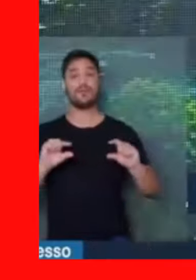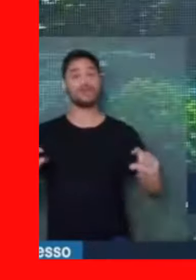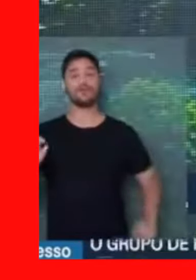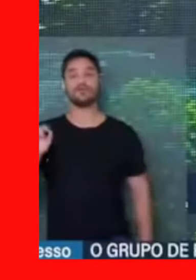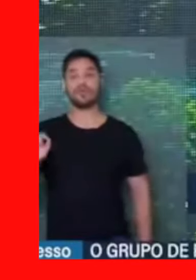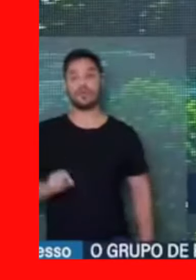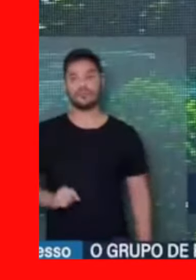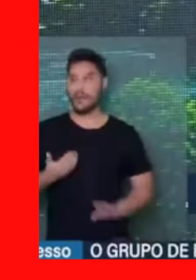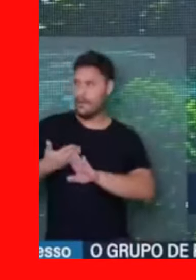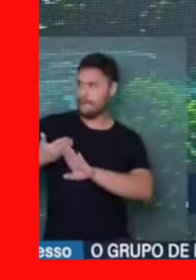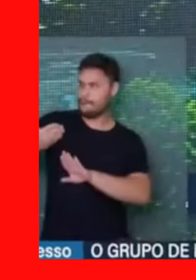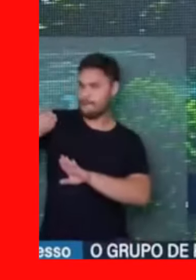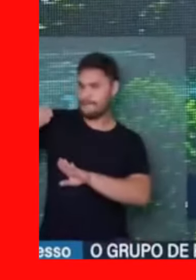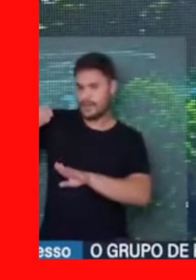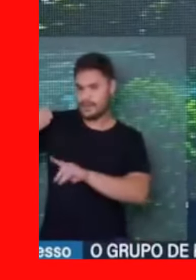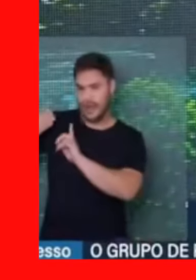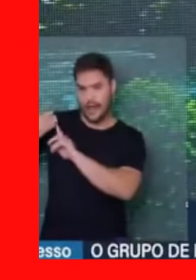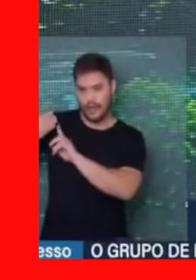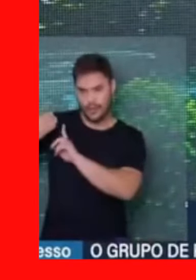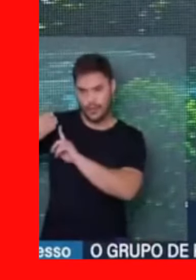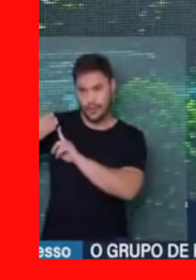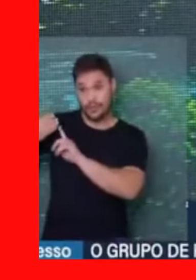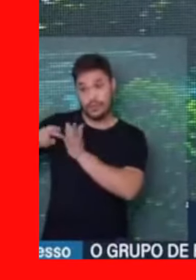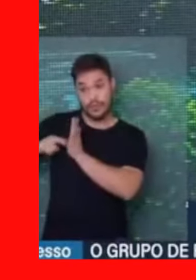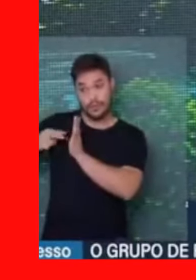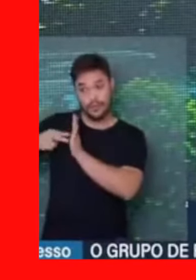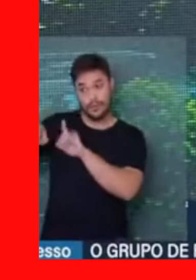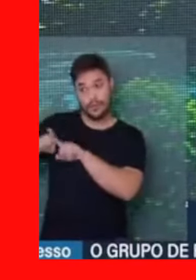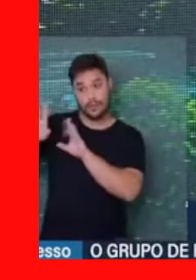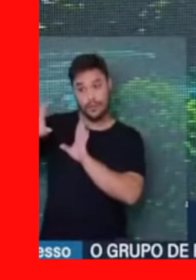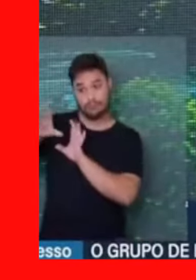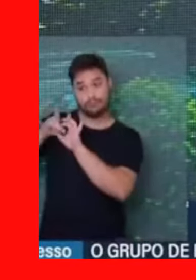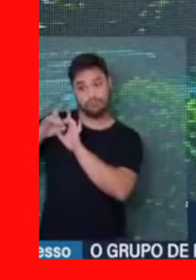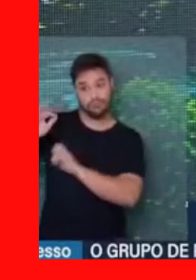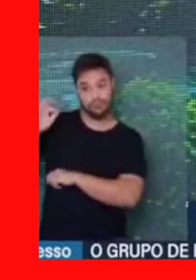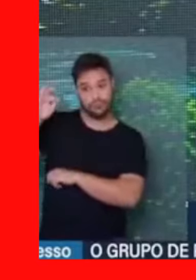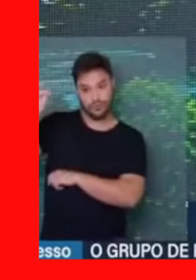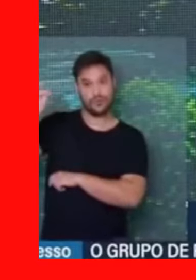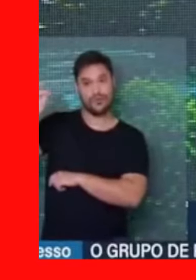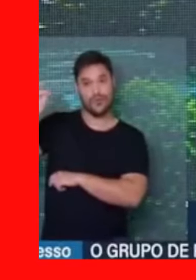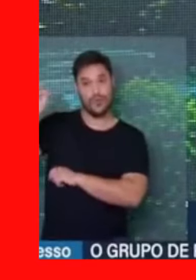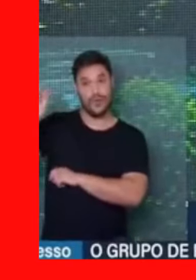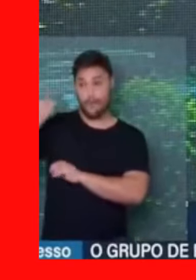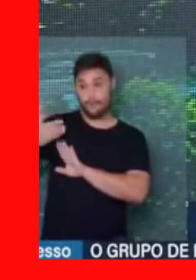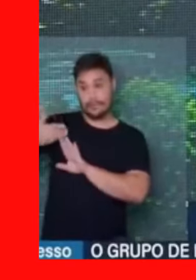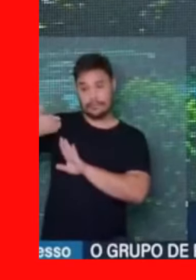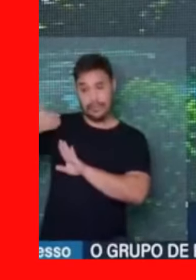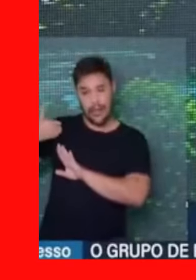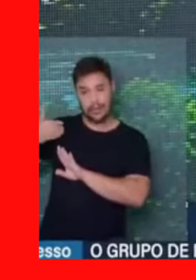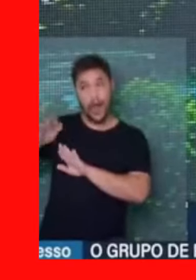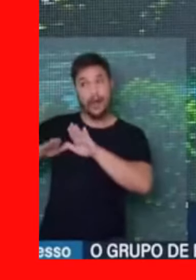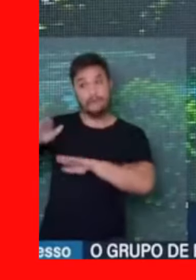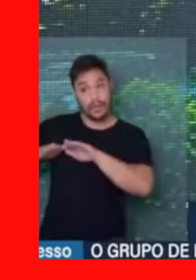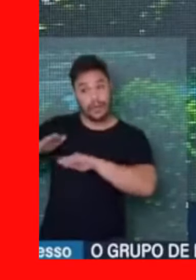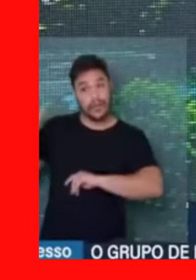é passado é prólogo. A frase nos desperta o aviso de que o que passou é